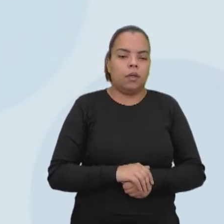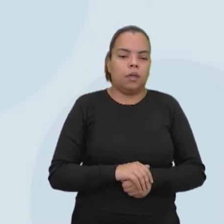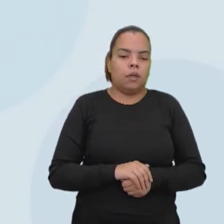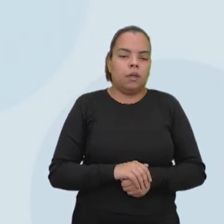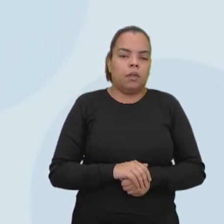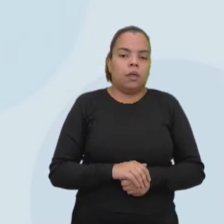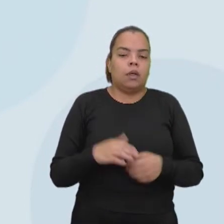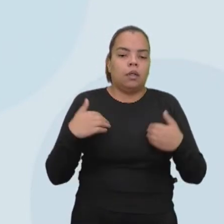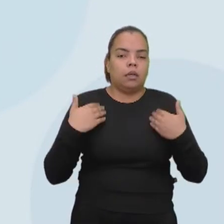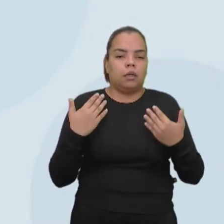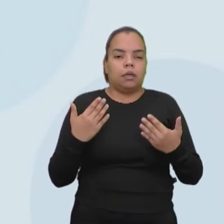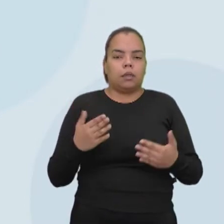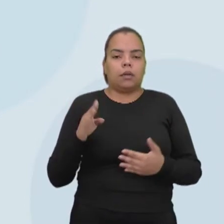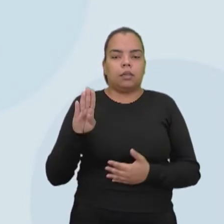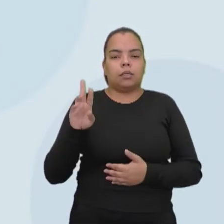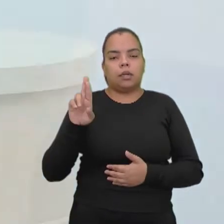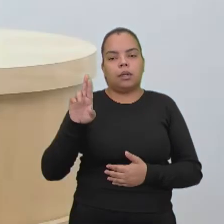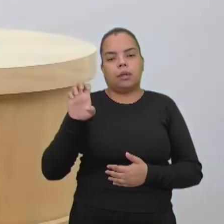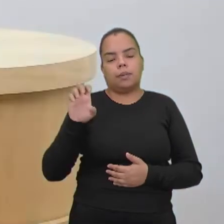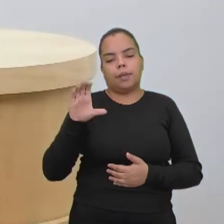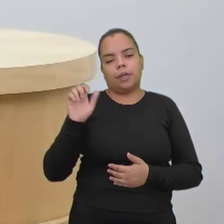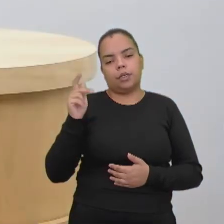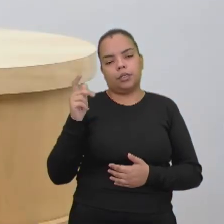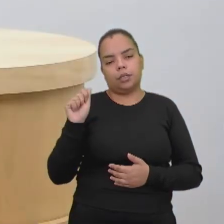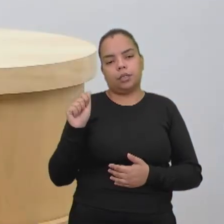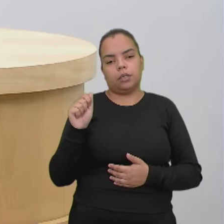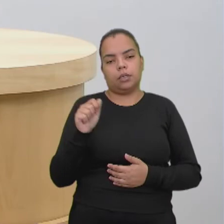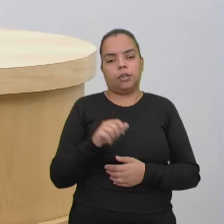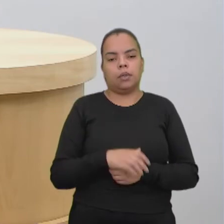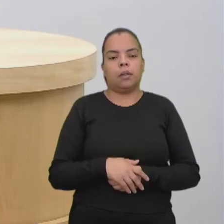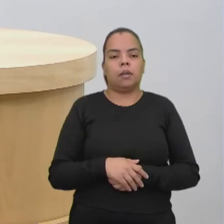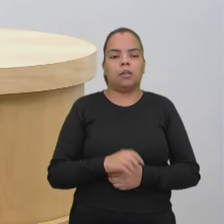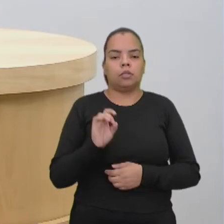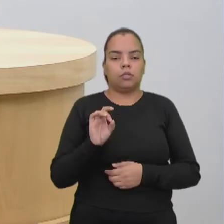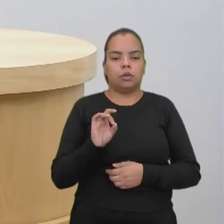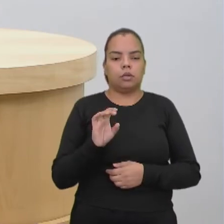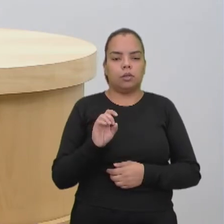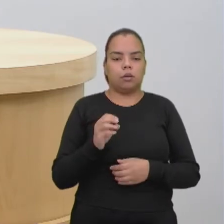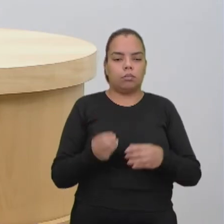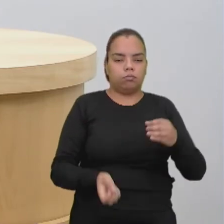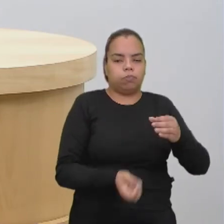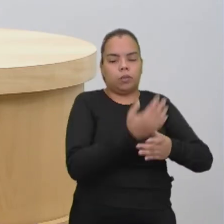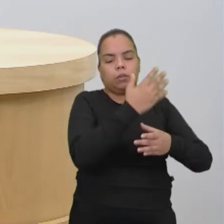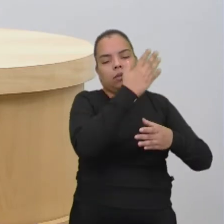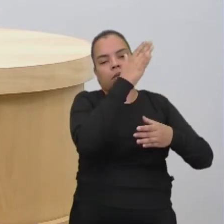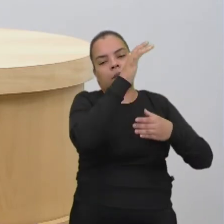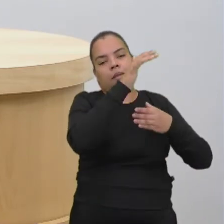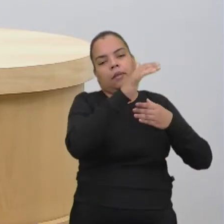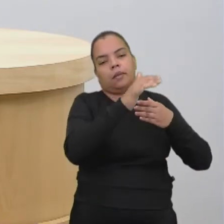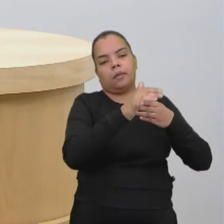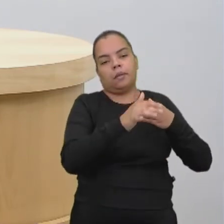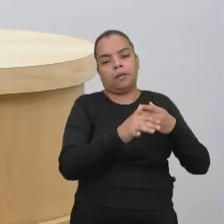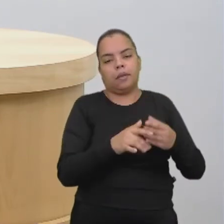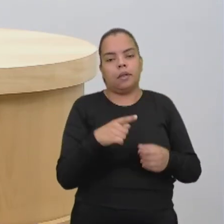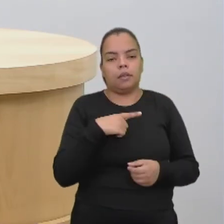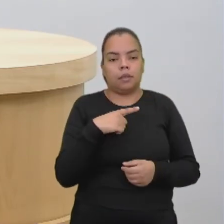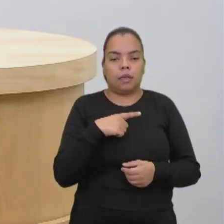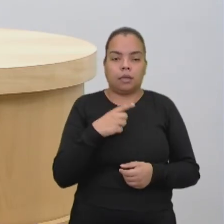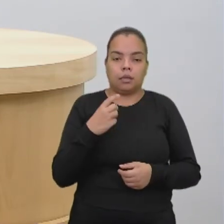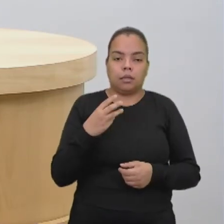magmáticos. Então, essa brecha você pode encontrar esse tipo aí de rocha nessas três tipos de rochas que nós temos,